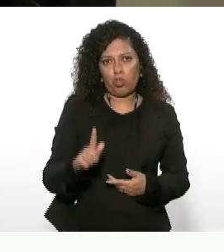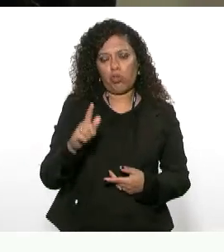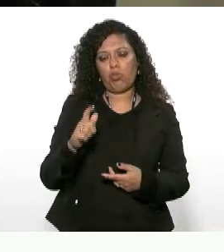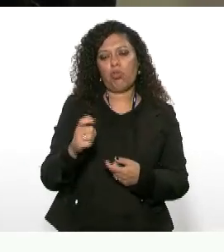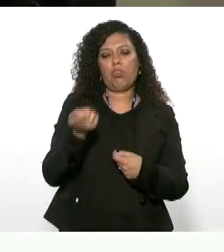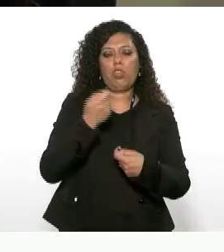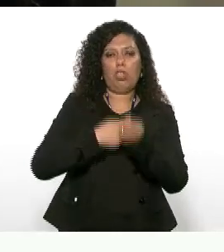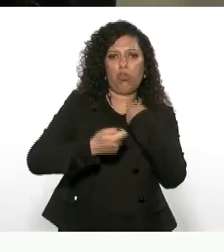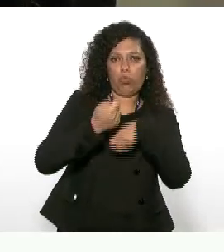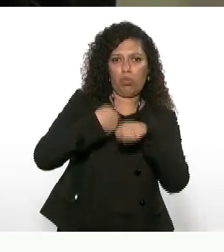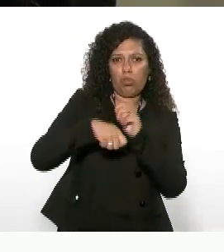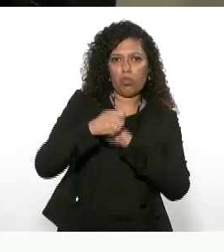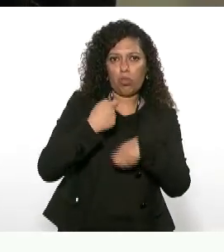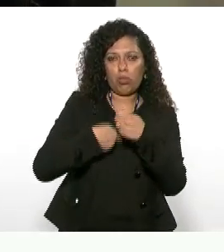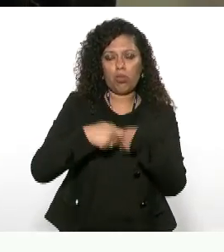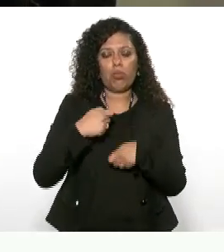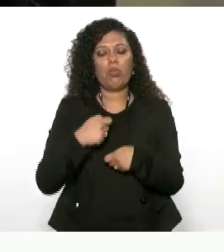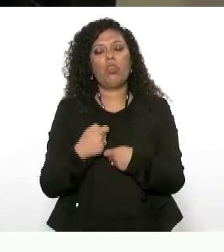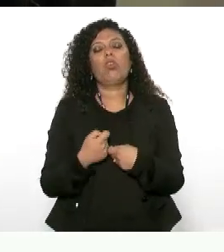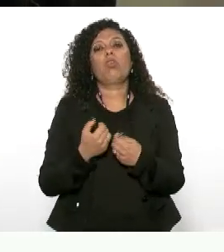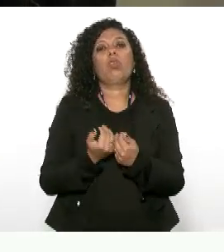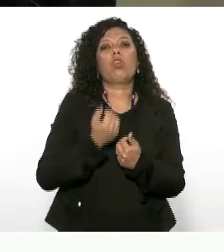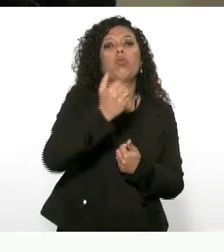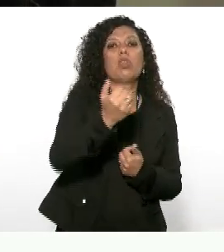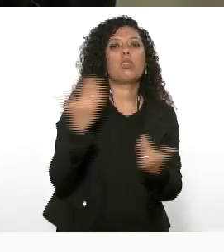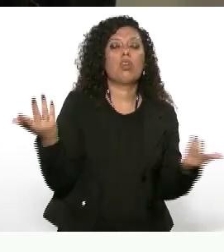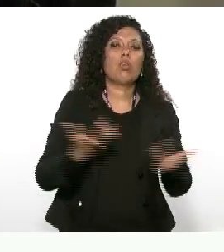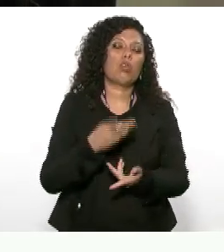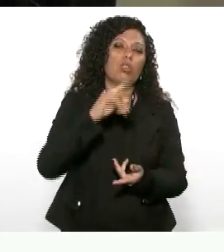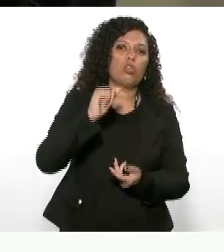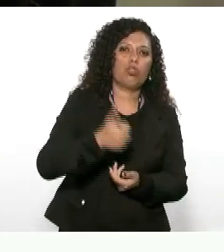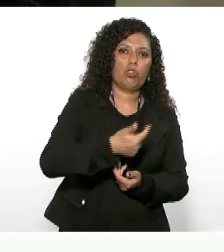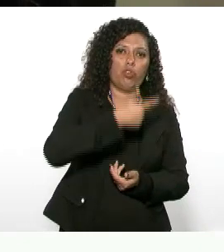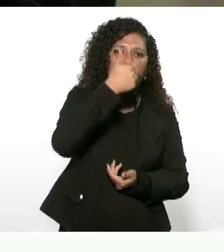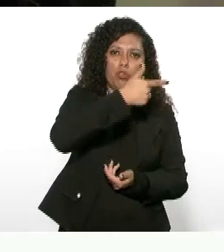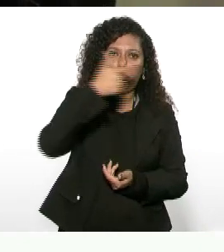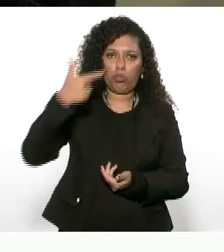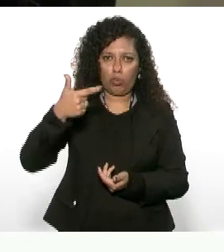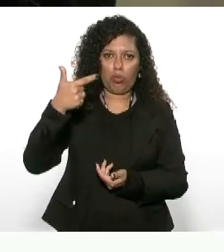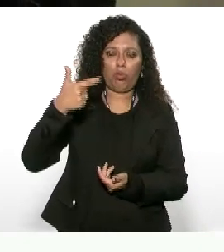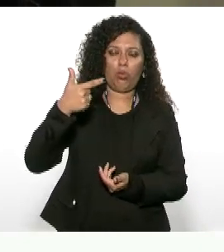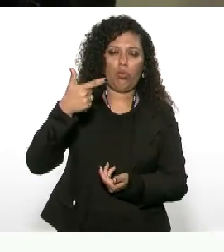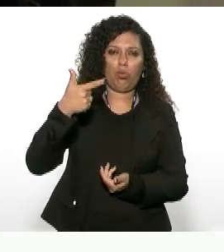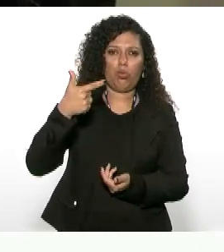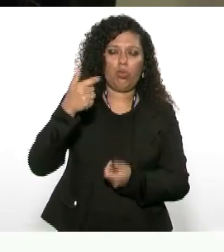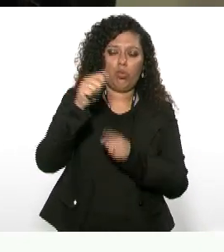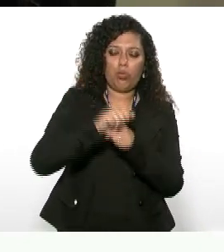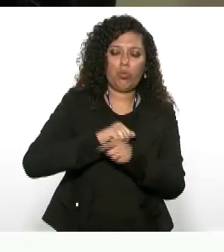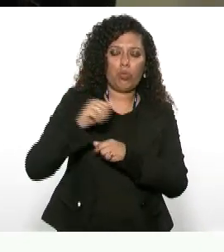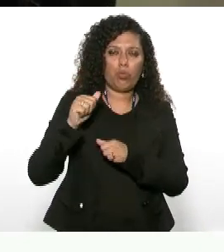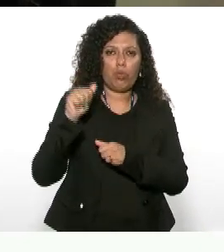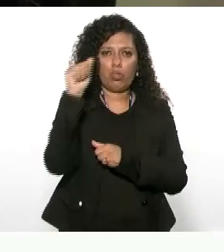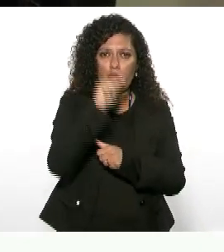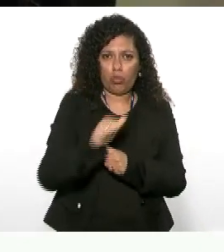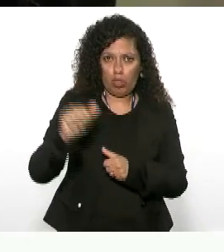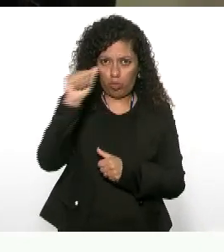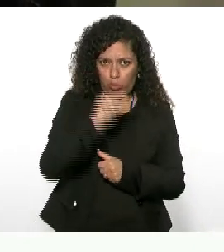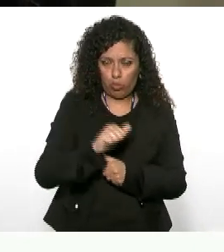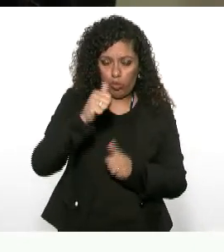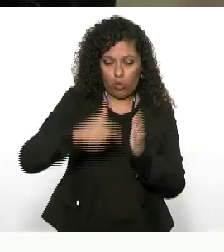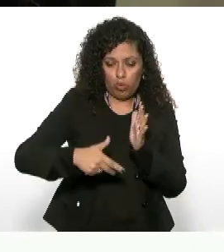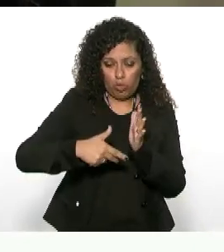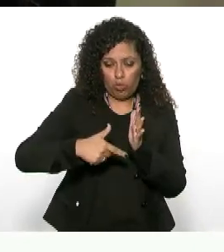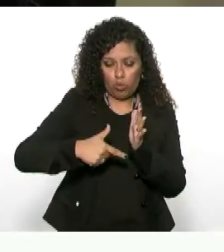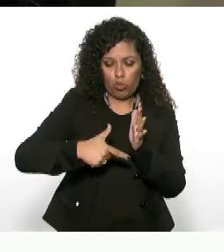administração, ela vai realizar agora, no dia 22 de agosto, o seu segundo